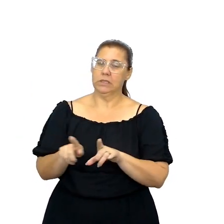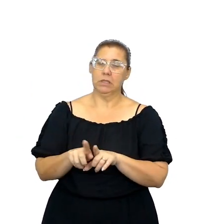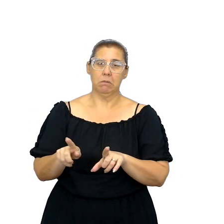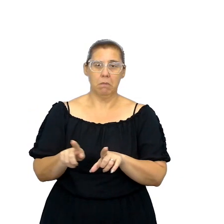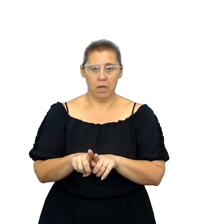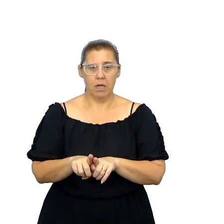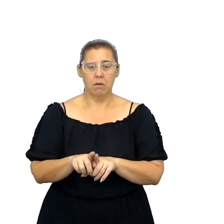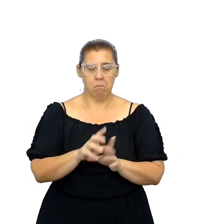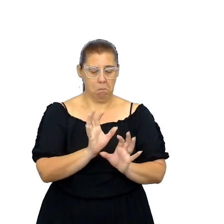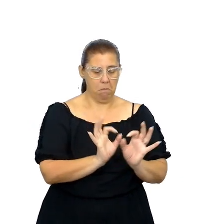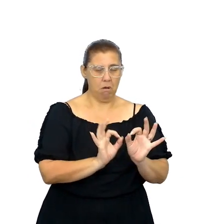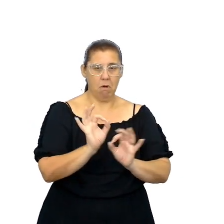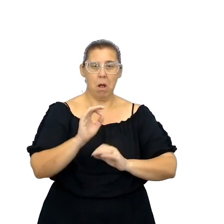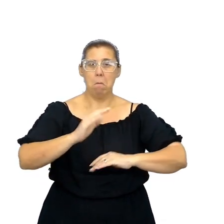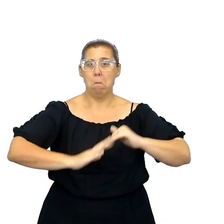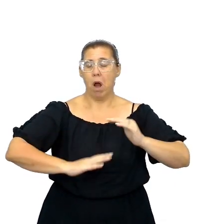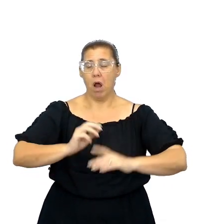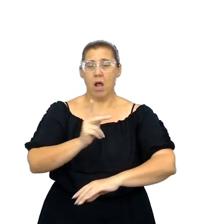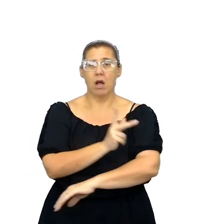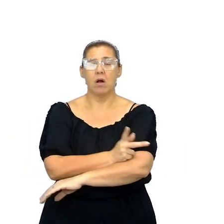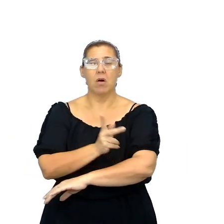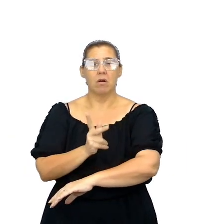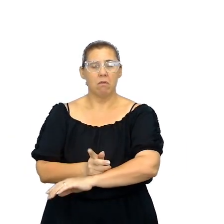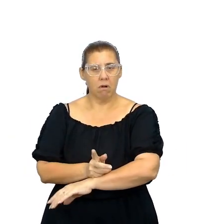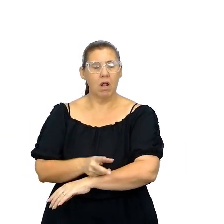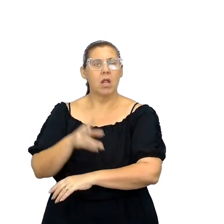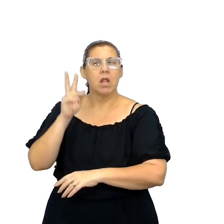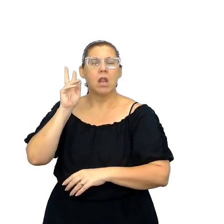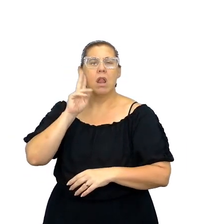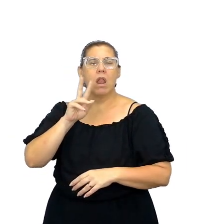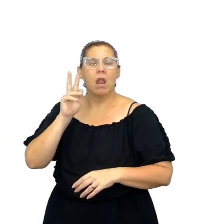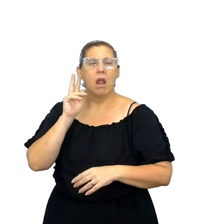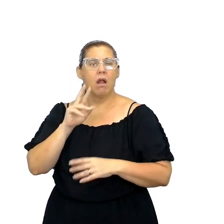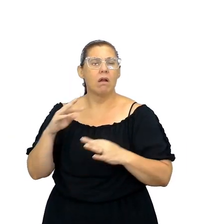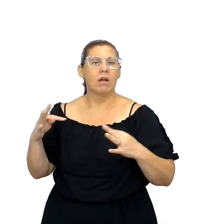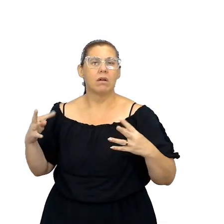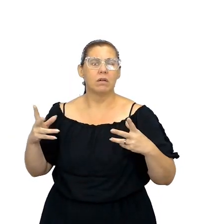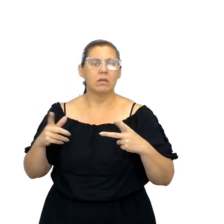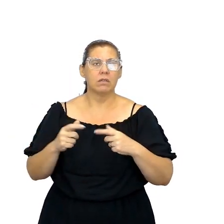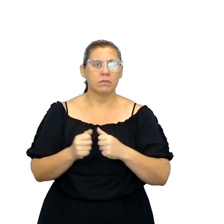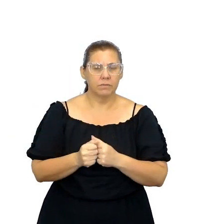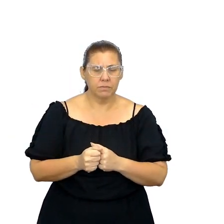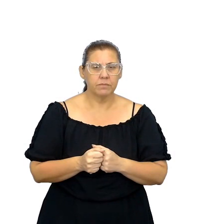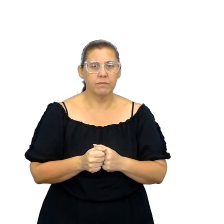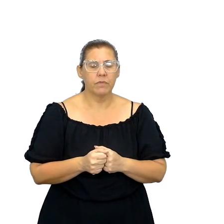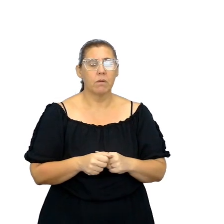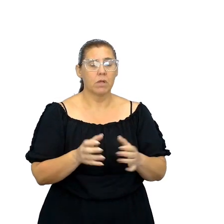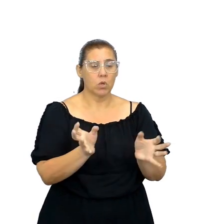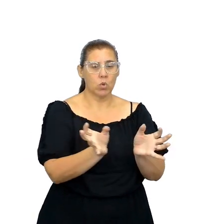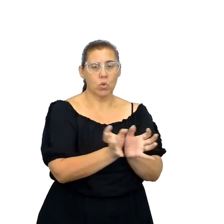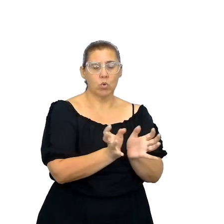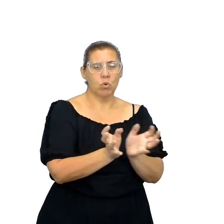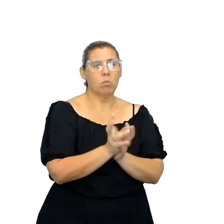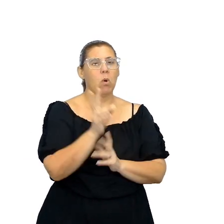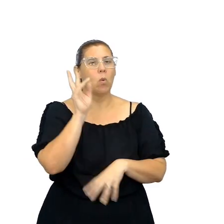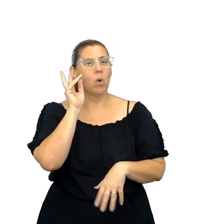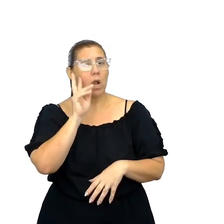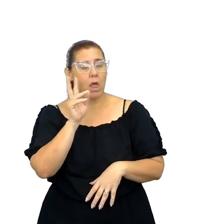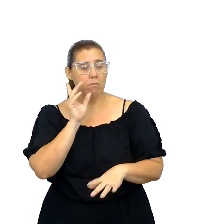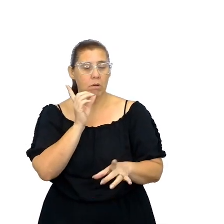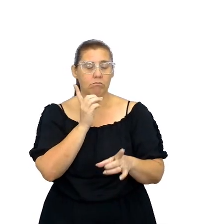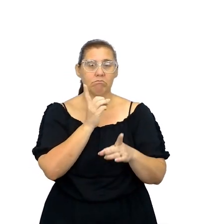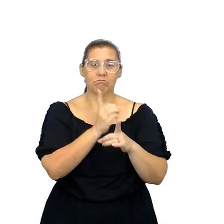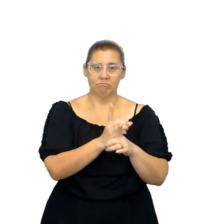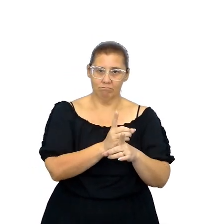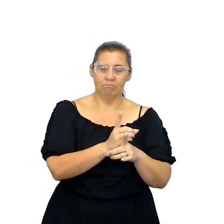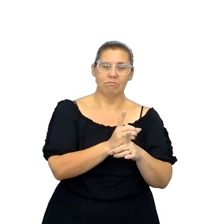professor, planejar ações pedagógicas que retomem habilidades fundamentais, né, para que a turma relembre,